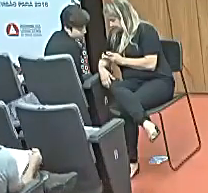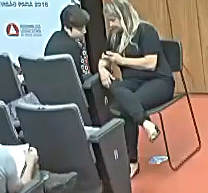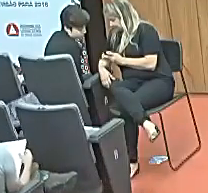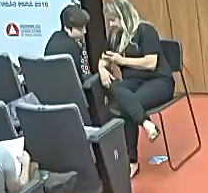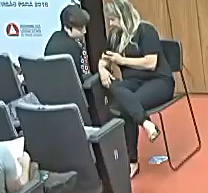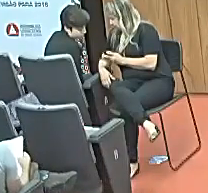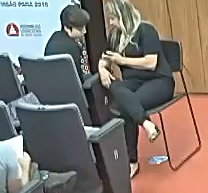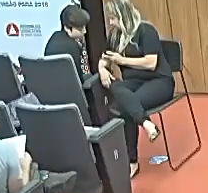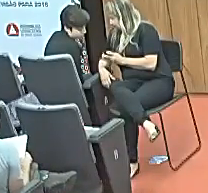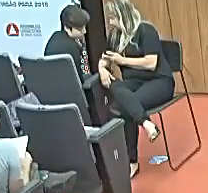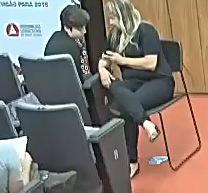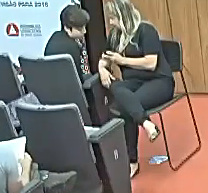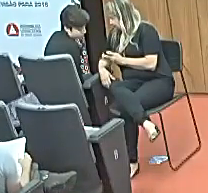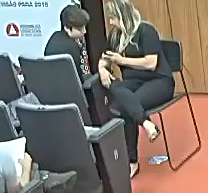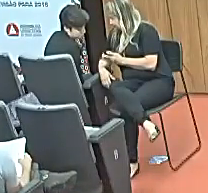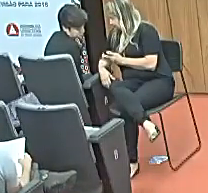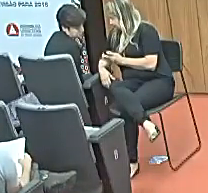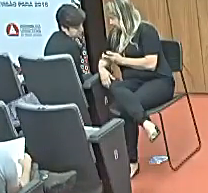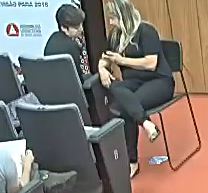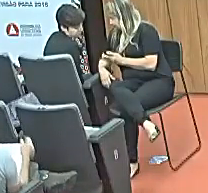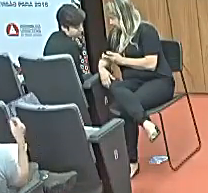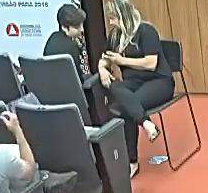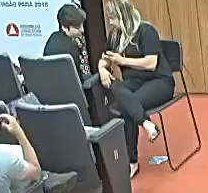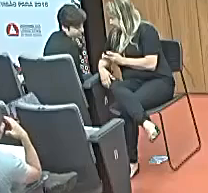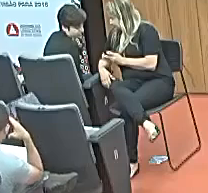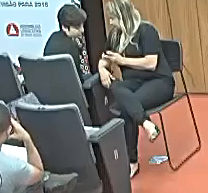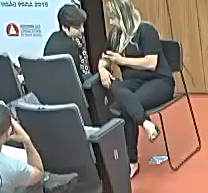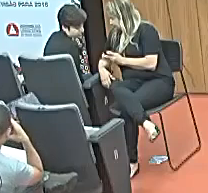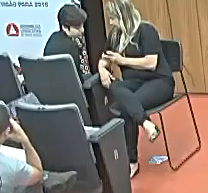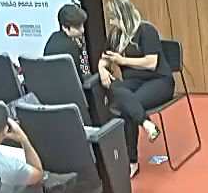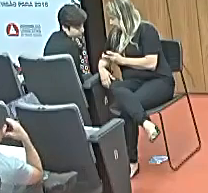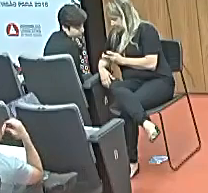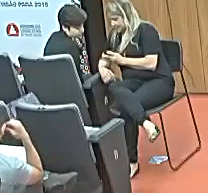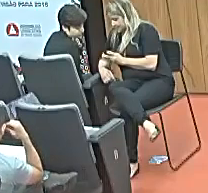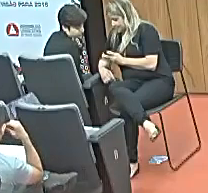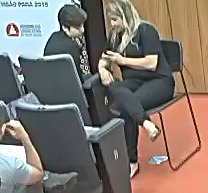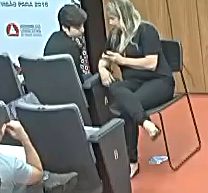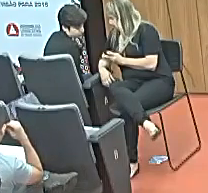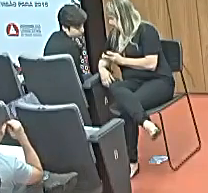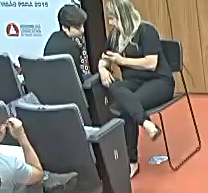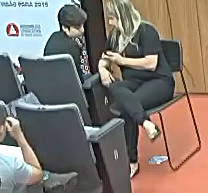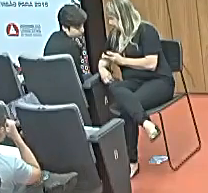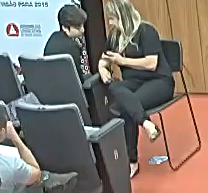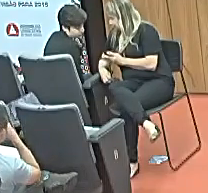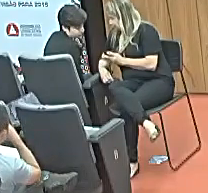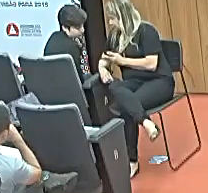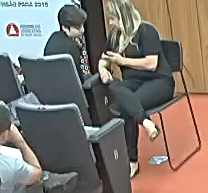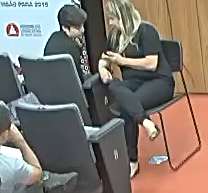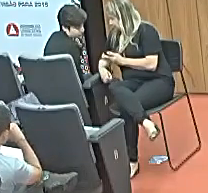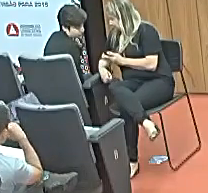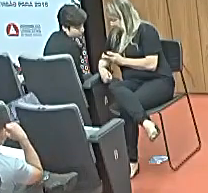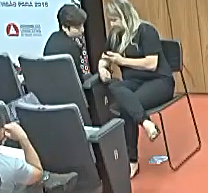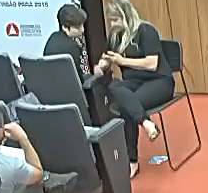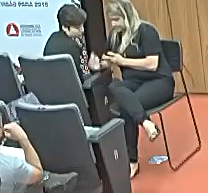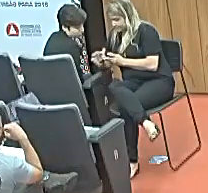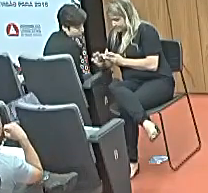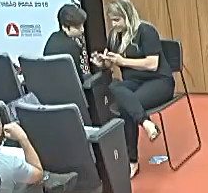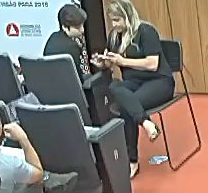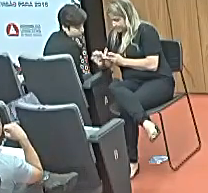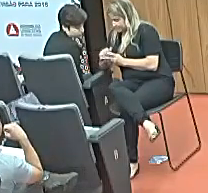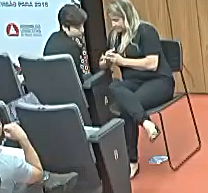trabalho composto por 36 pessoas identificou-se três áreas que